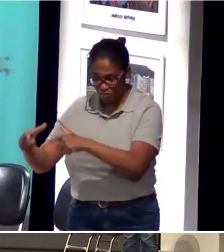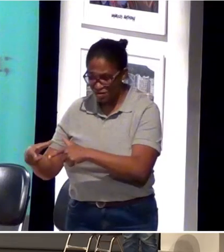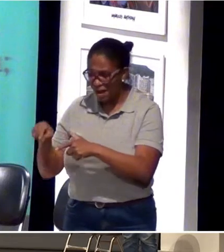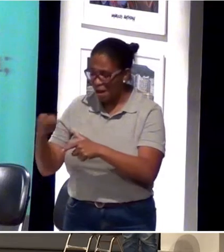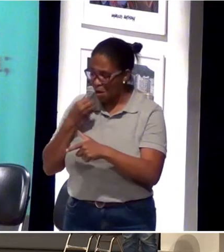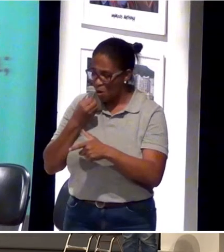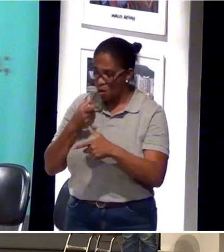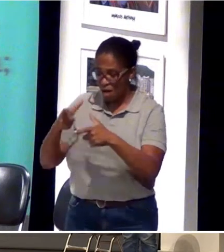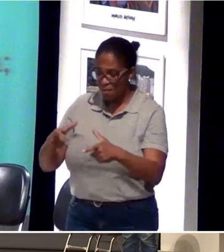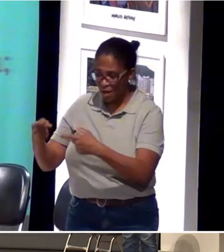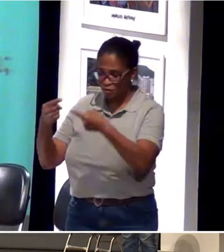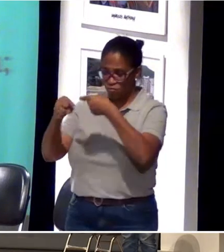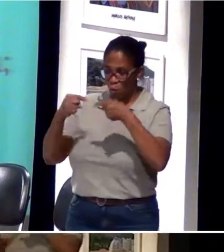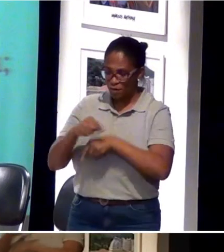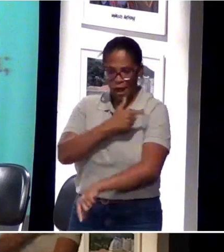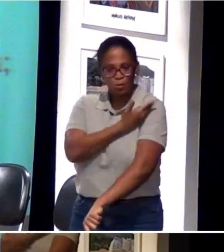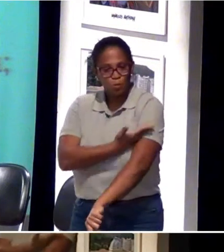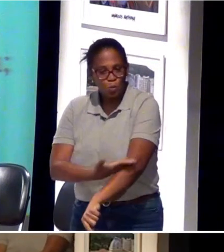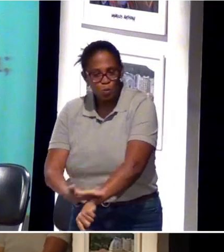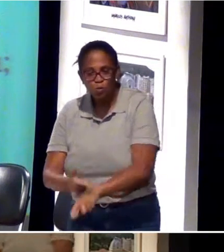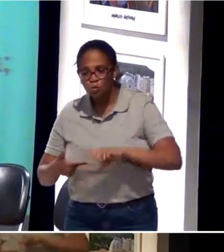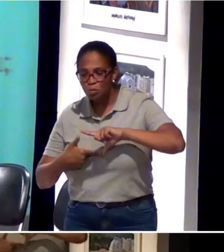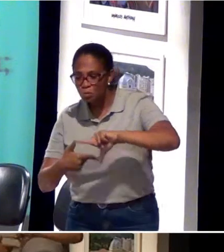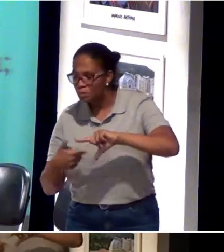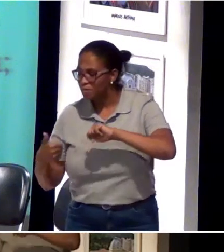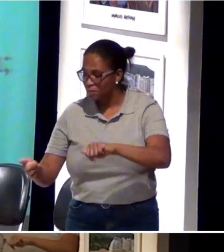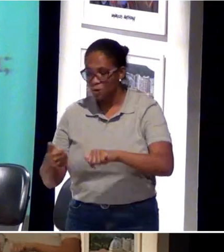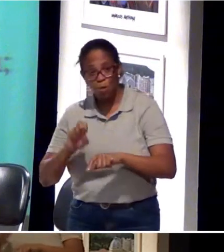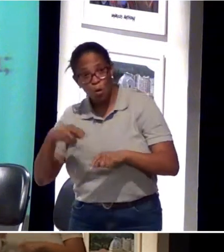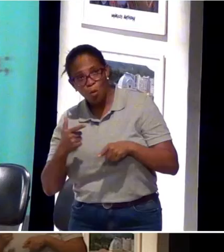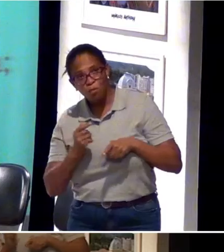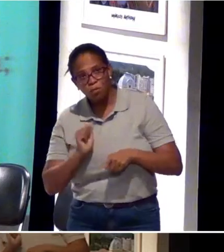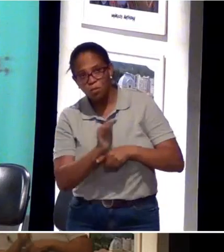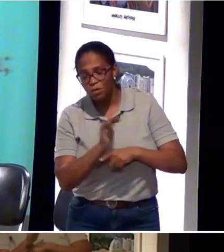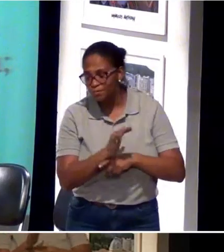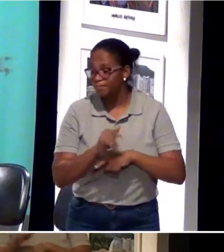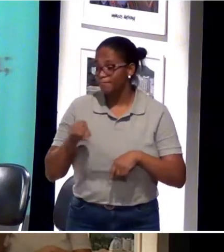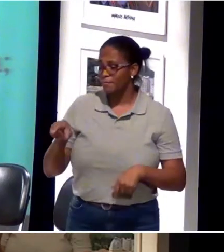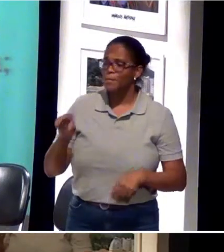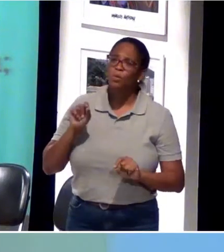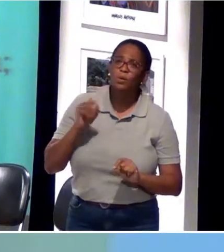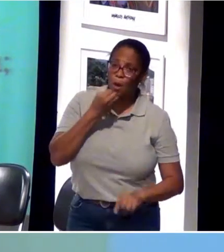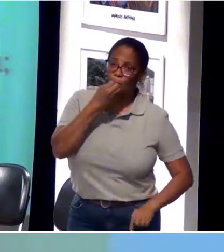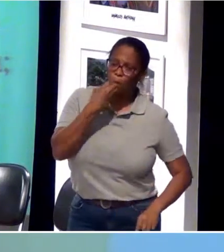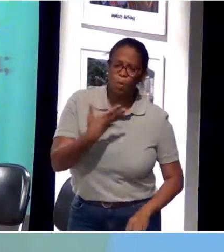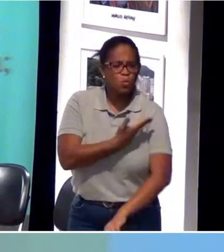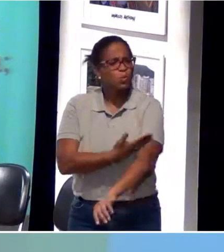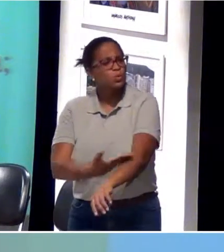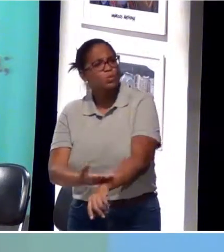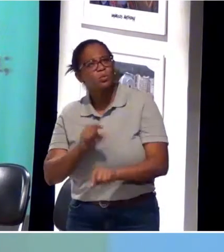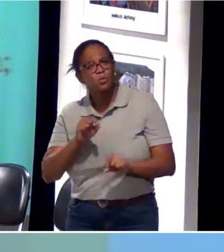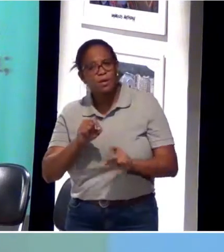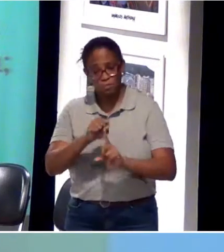aos bons costumes, ou exploração de atividades contrárias aos bons costumes. E aí, assim, o que é o bom costume dentro de